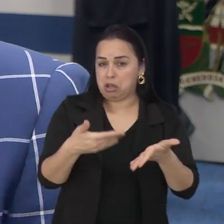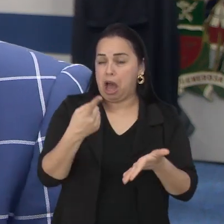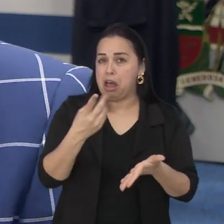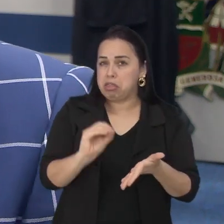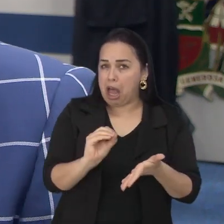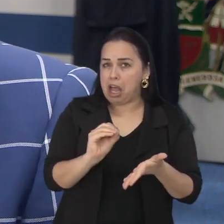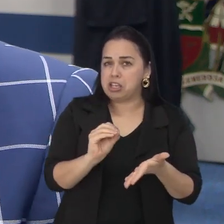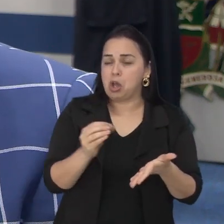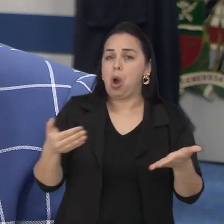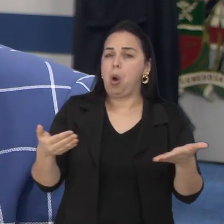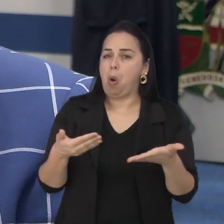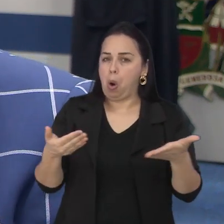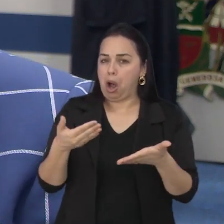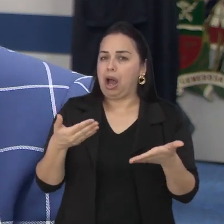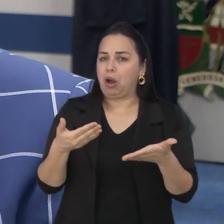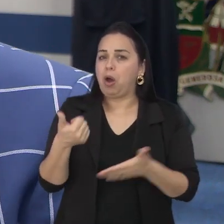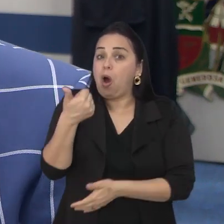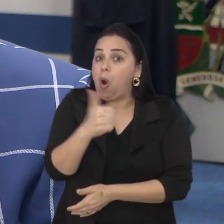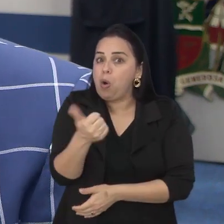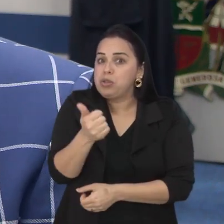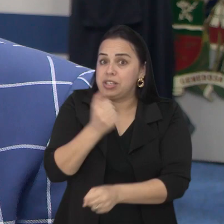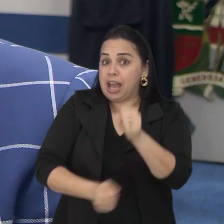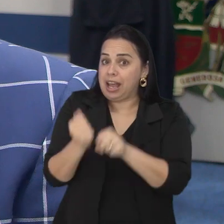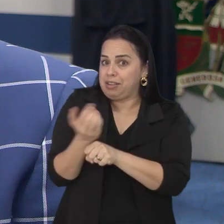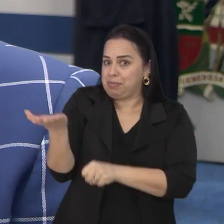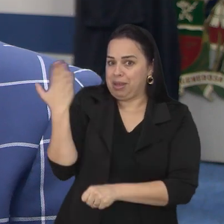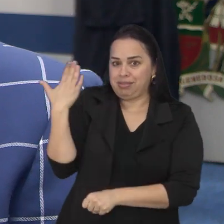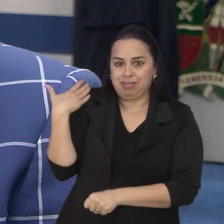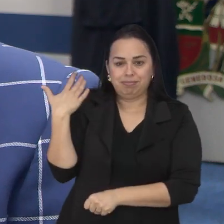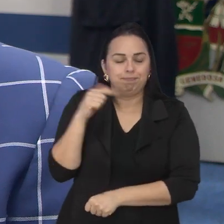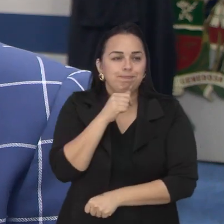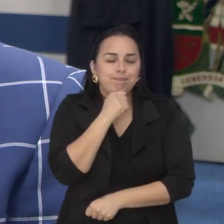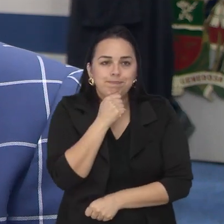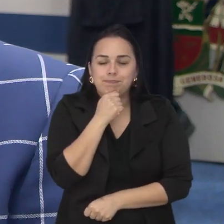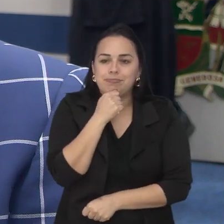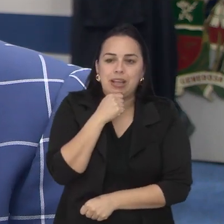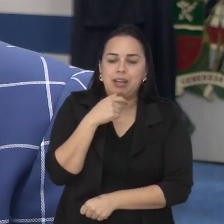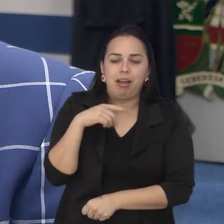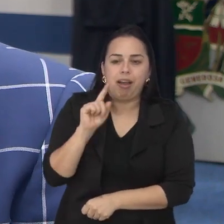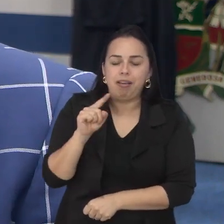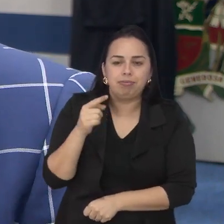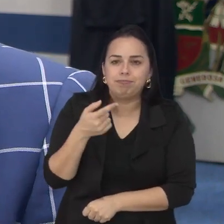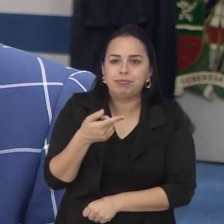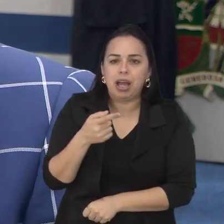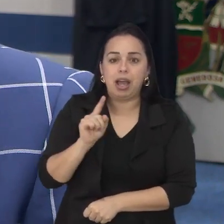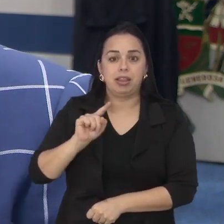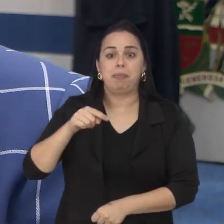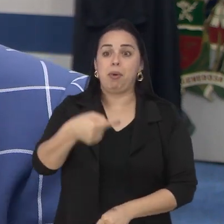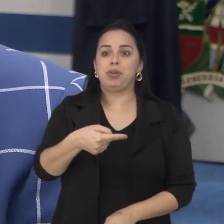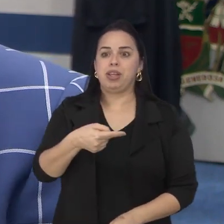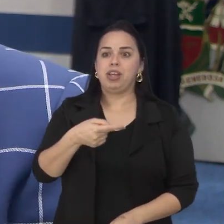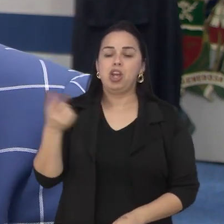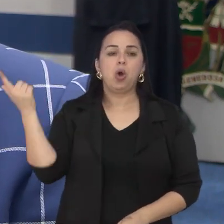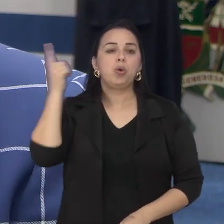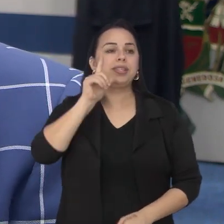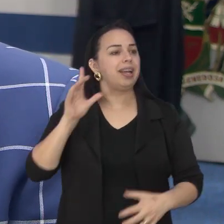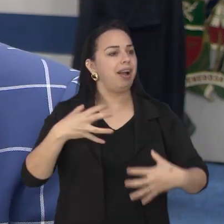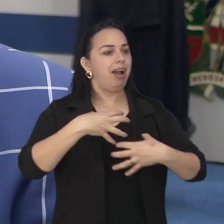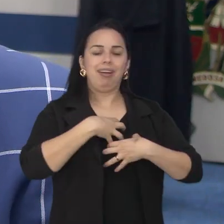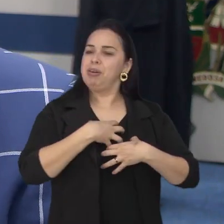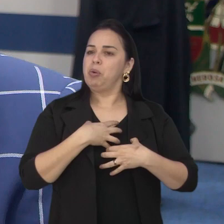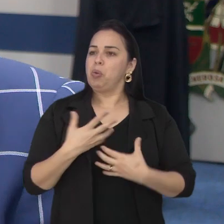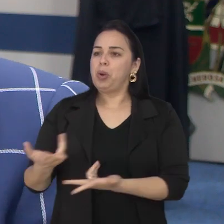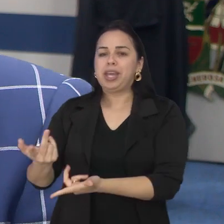aqui esse ano eu vou completar 11 anos. Quando eu cheguei aqui não demorou, acho que em um mês eu já estava me